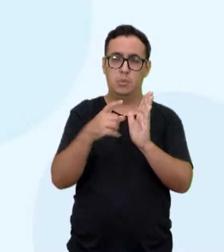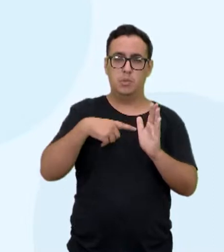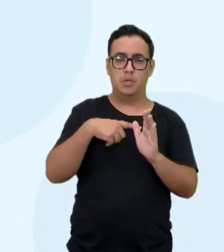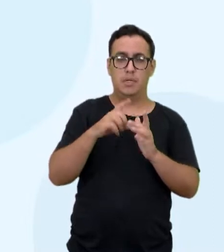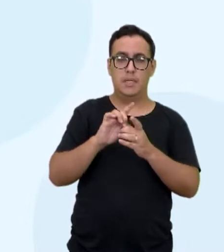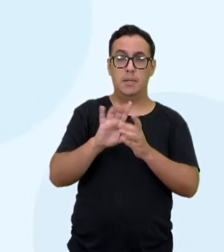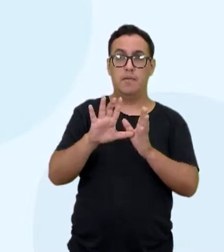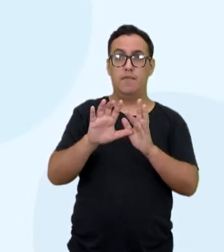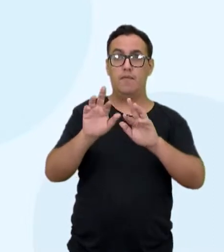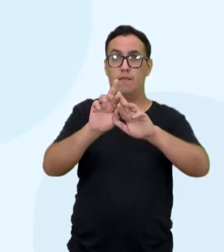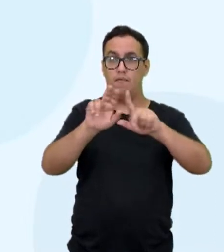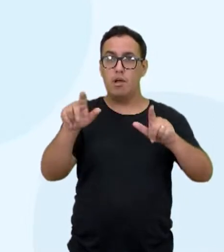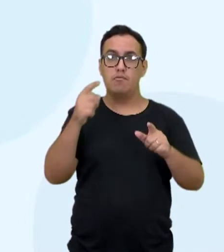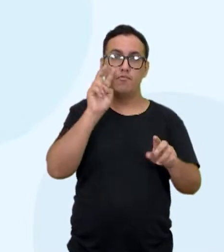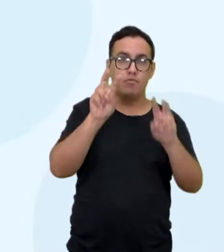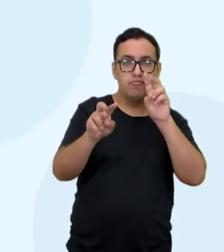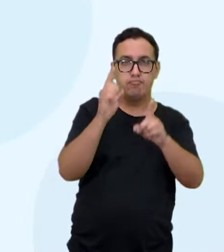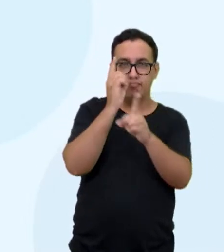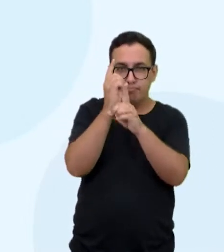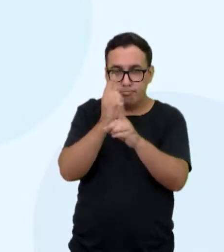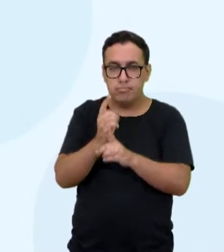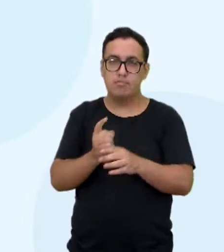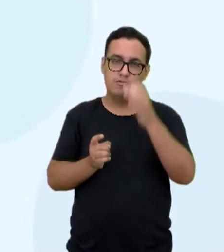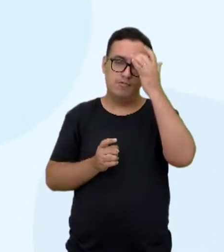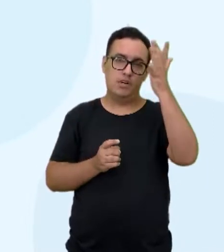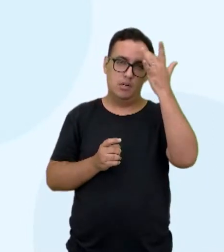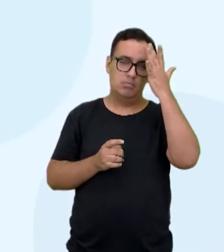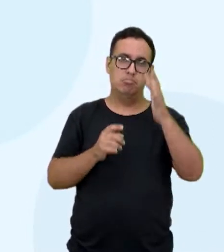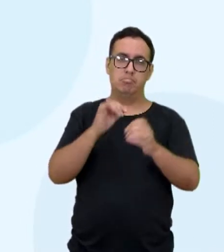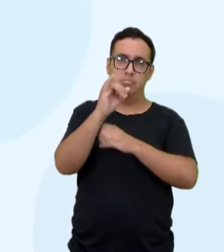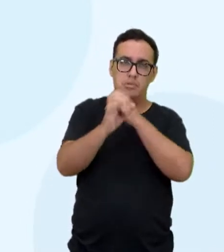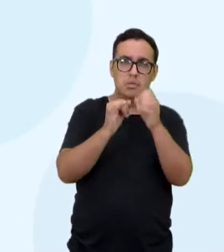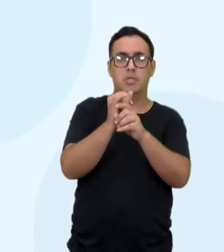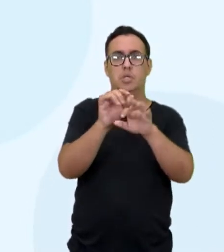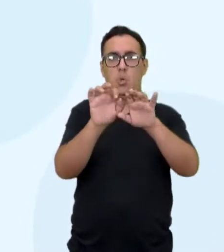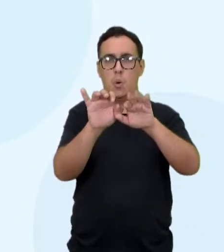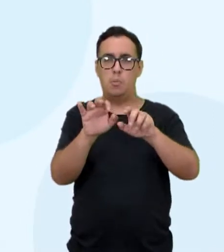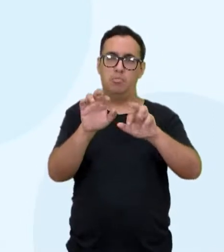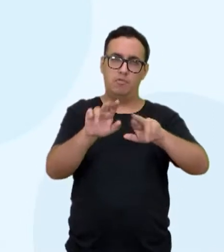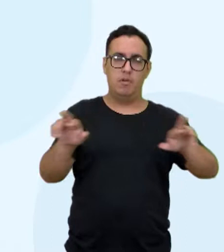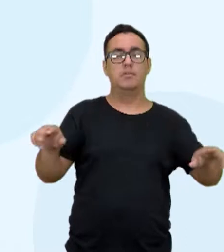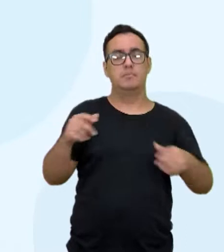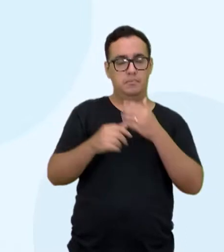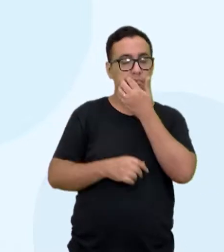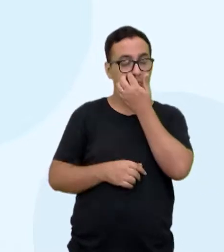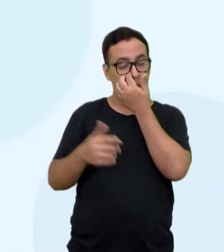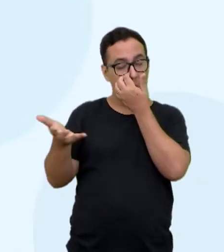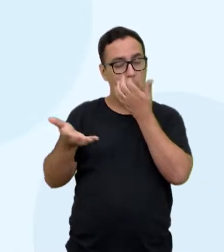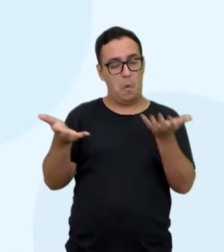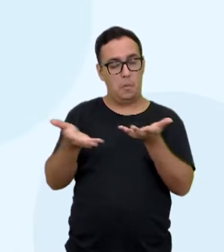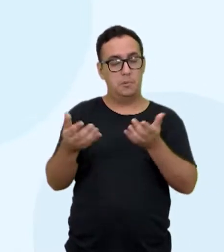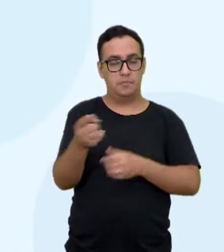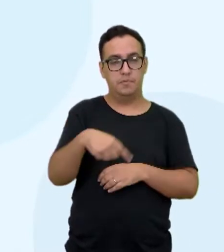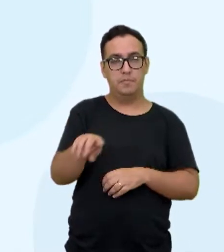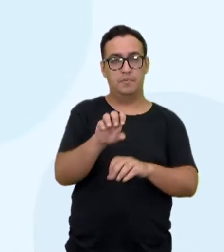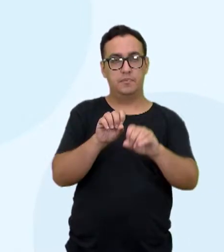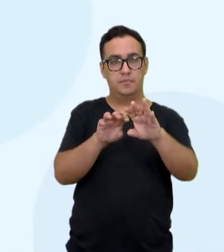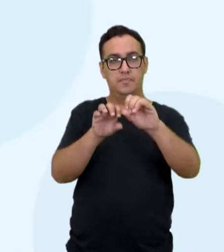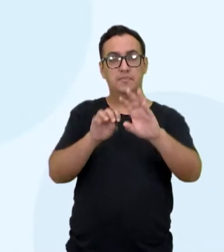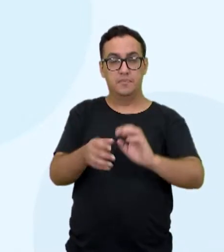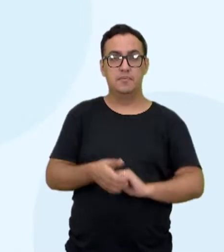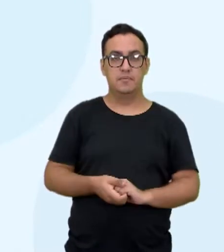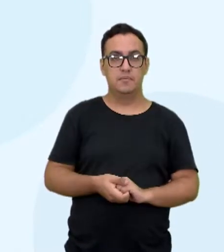em diferentes mídias. Essa é a habilidade que a gente vai mobilizar, então, na nossa aula de hoje. E, como sempre, a